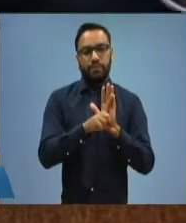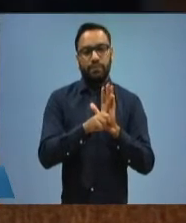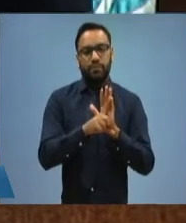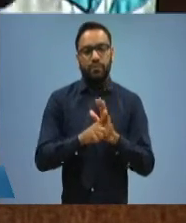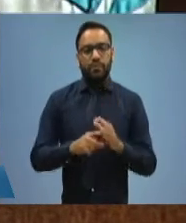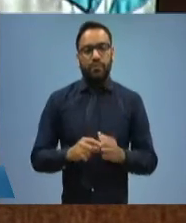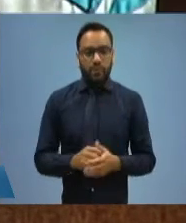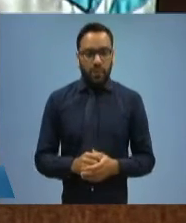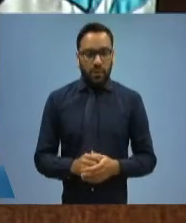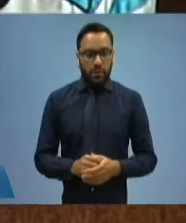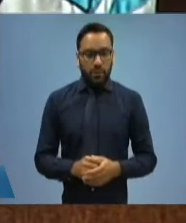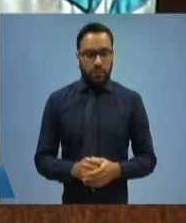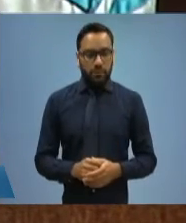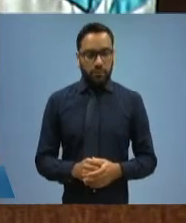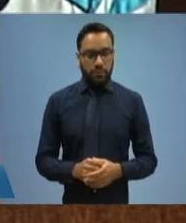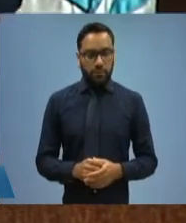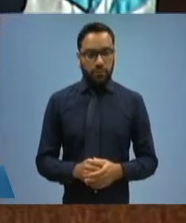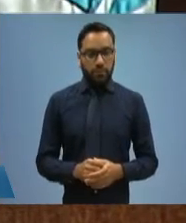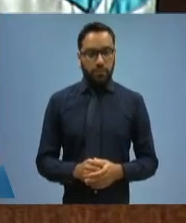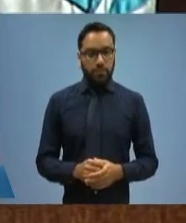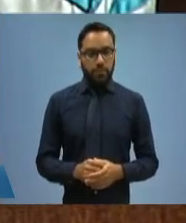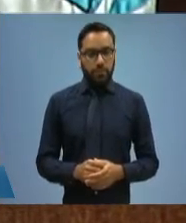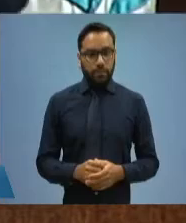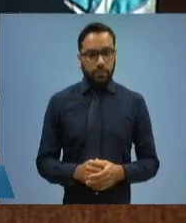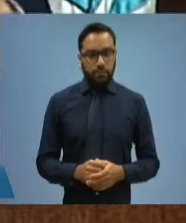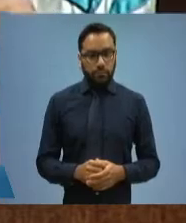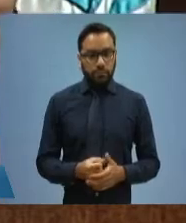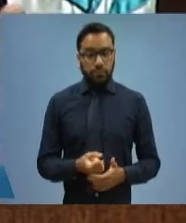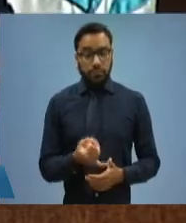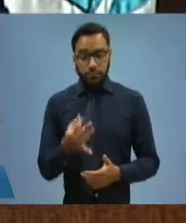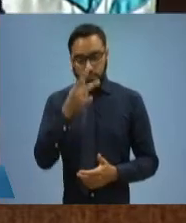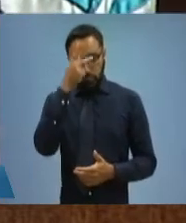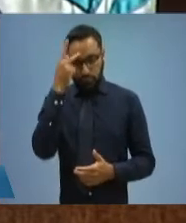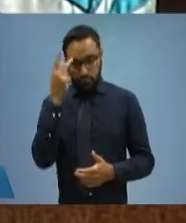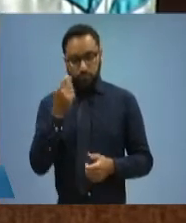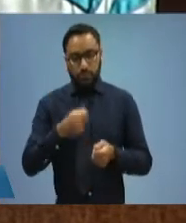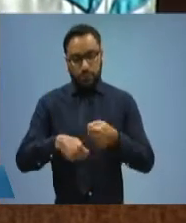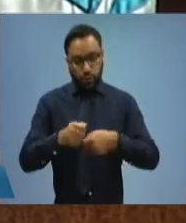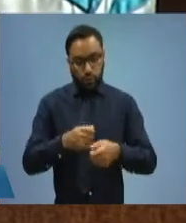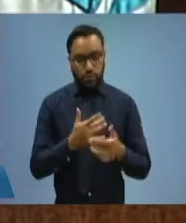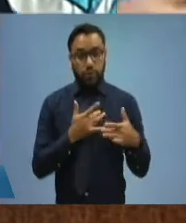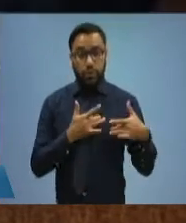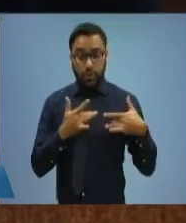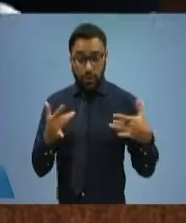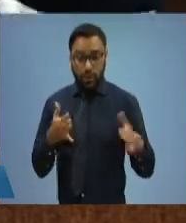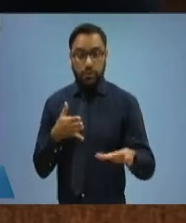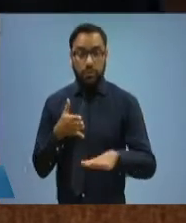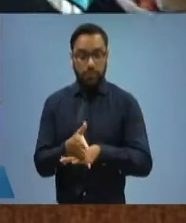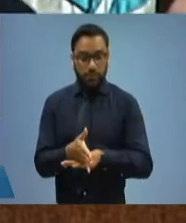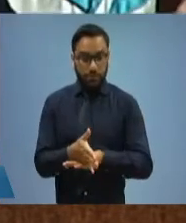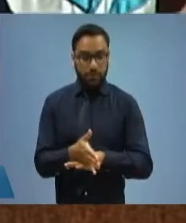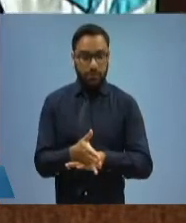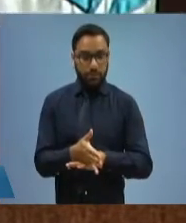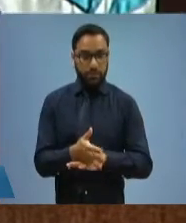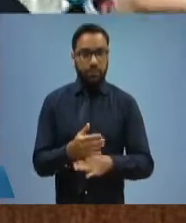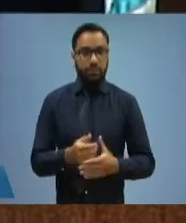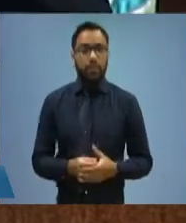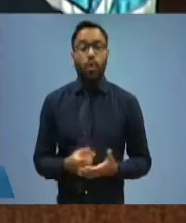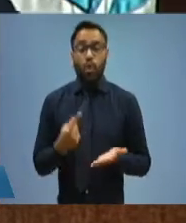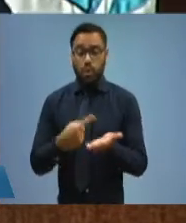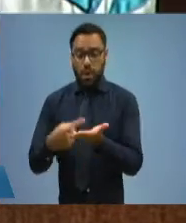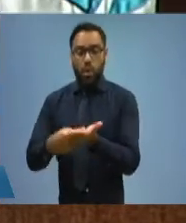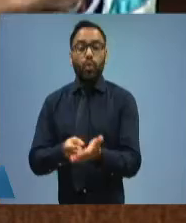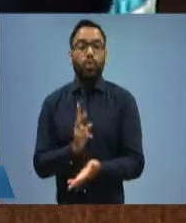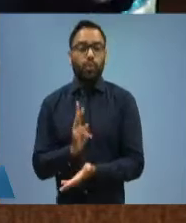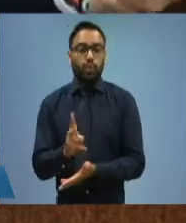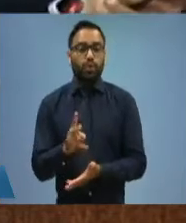mantidos, até queria aqui explicar para o próprio pessoal da Economia Solidária que acompanha a sessão aqui na tribuna, que todos os pontos foram mantidos, porém esses